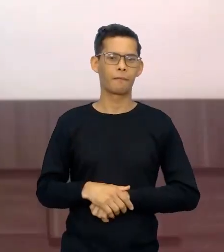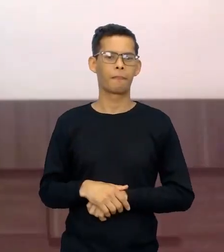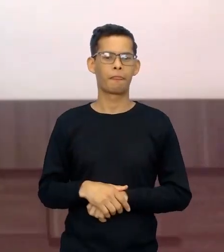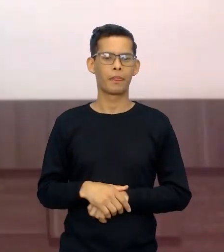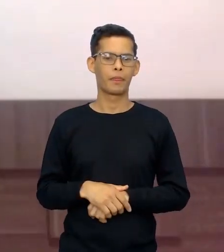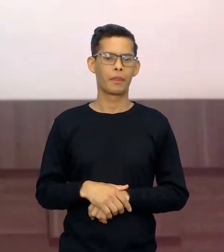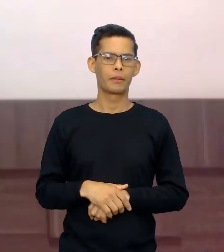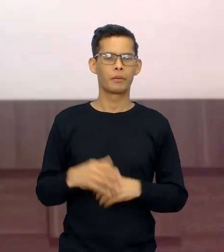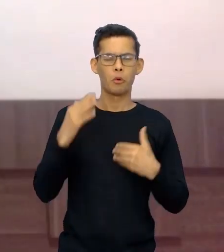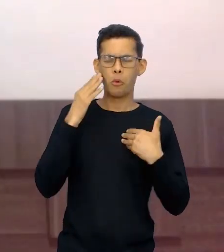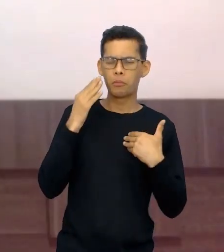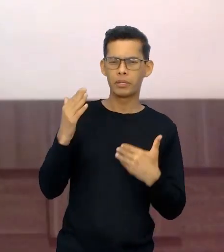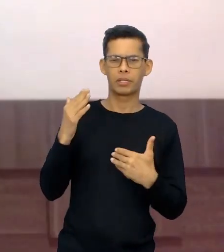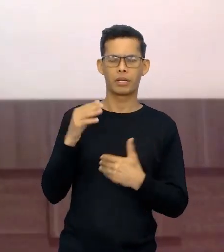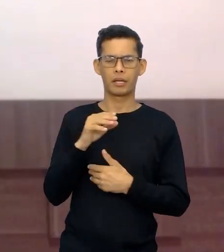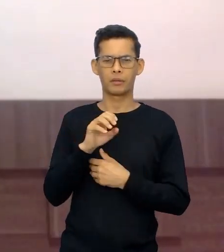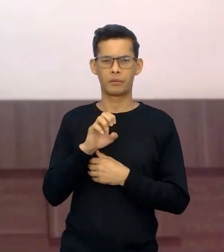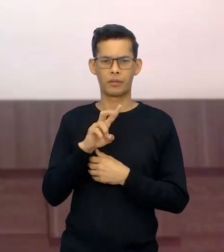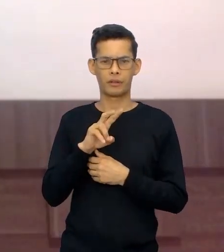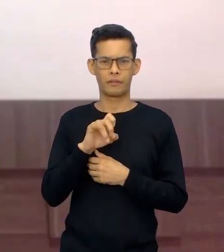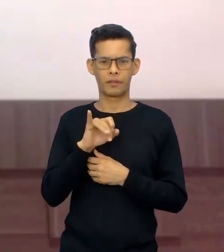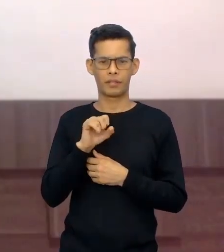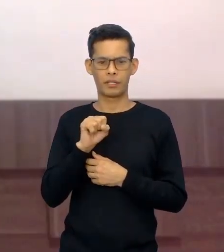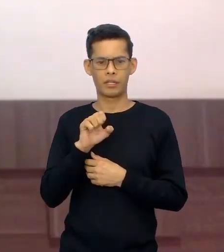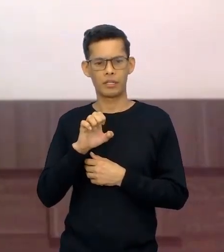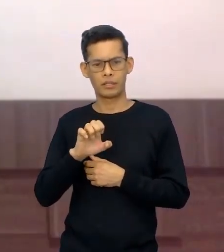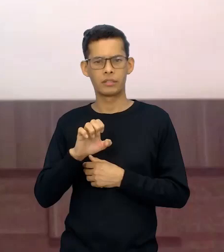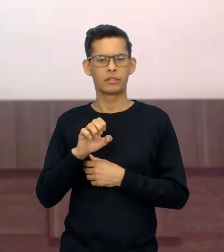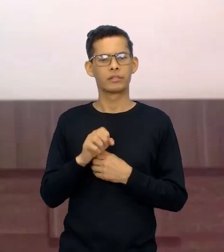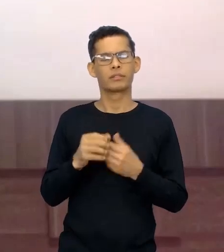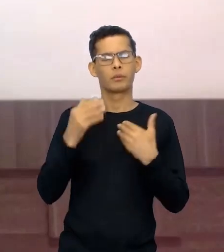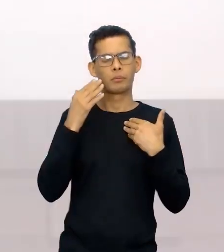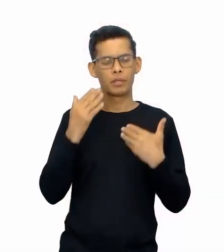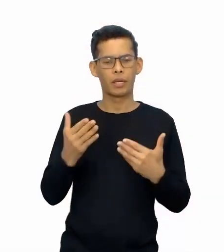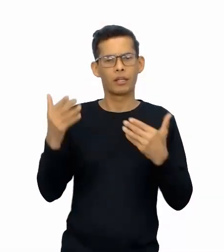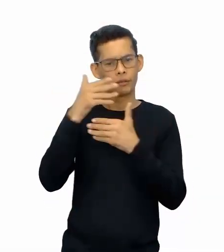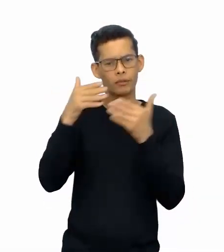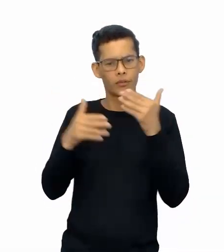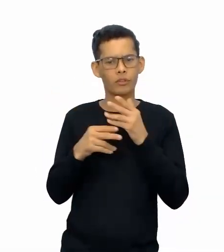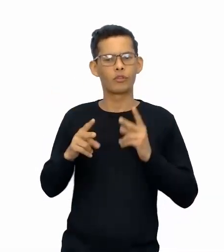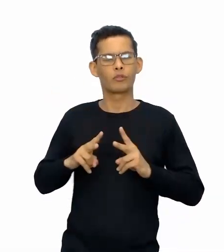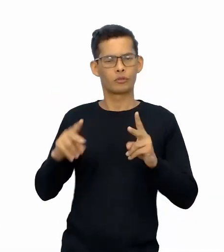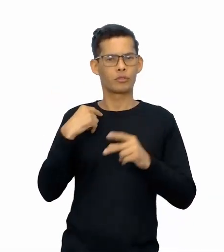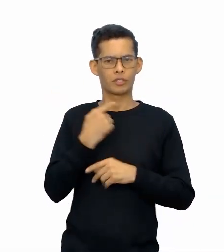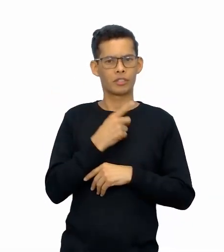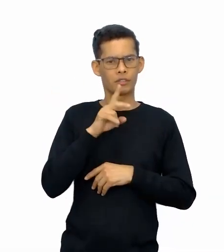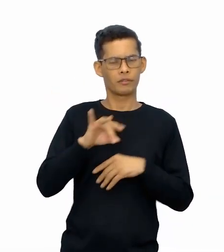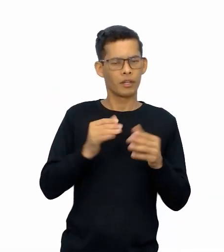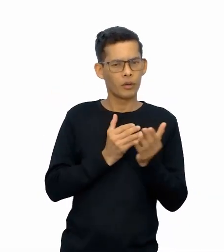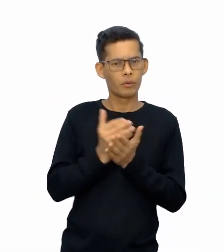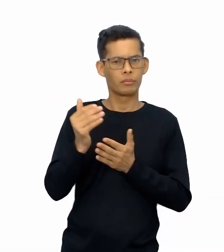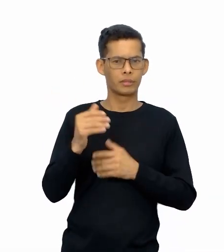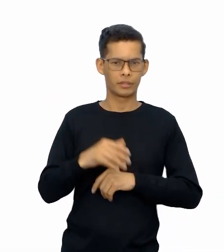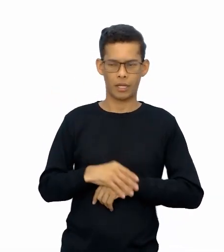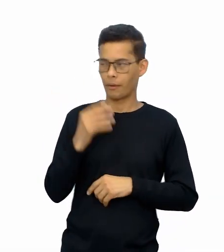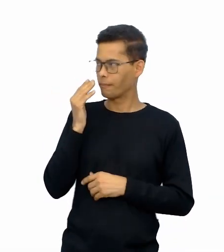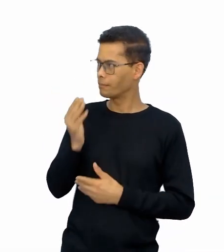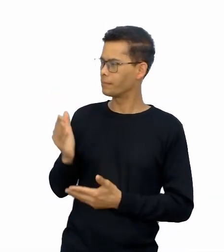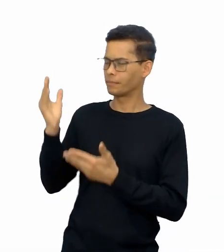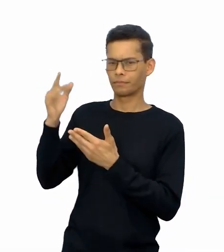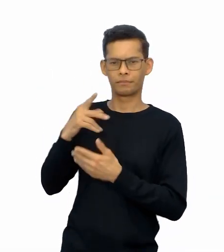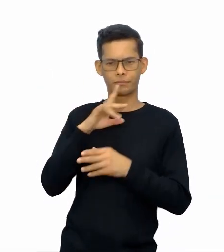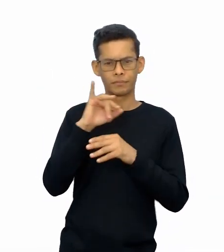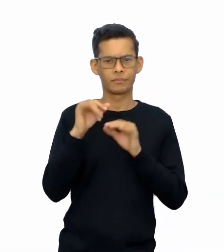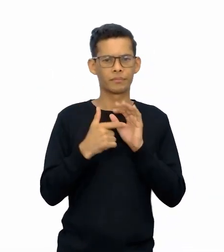Maravilha, Evelise, muito obrigado, né? Então eu peço agora para voltar aos slides para a gente dar início ao nosso momento 1, né? Onde nós